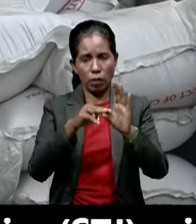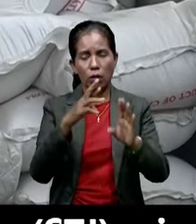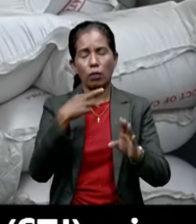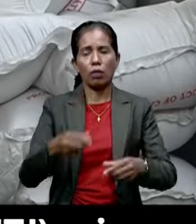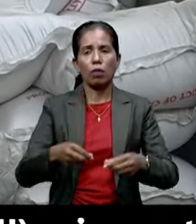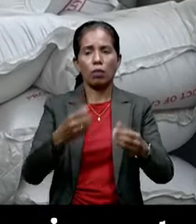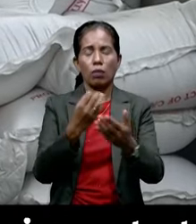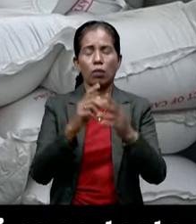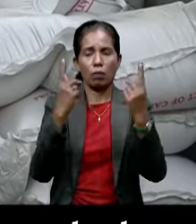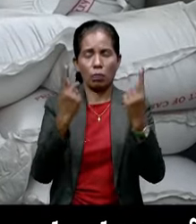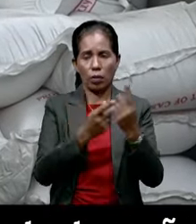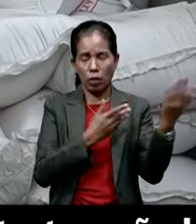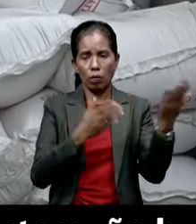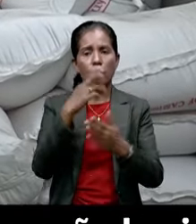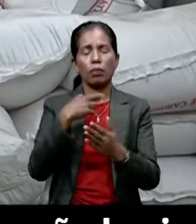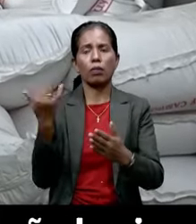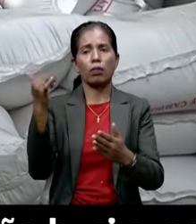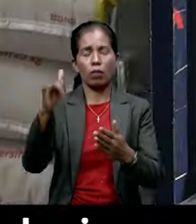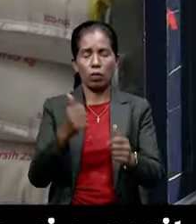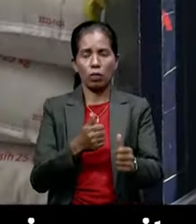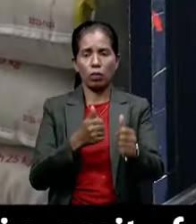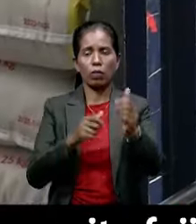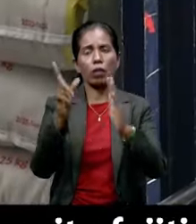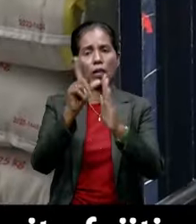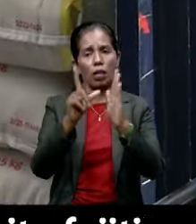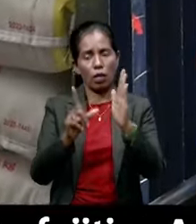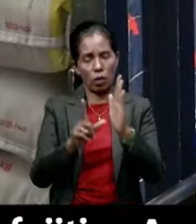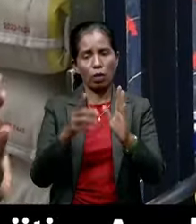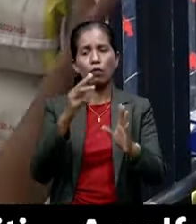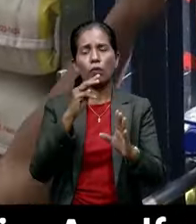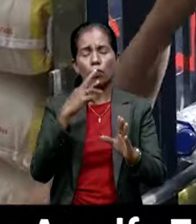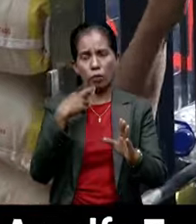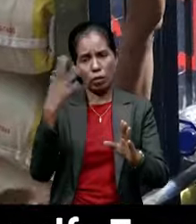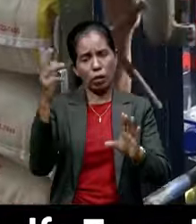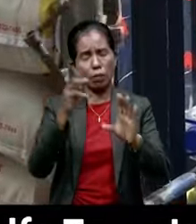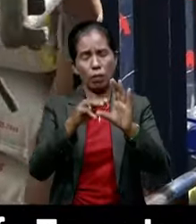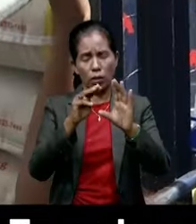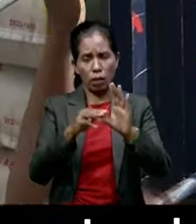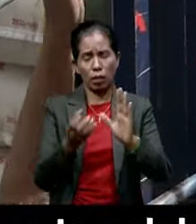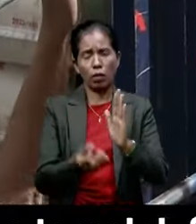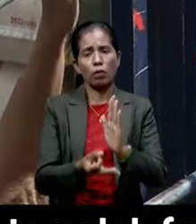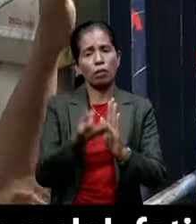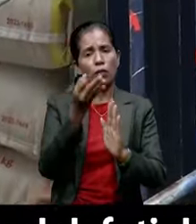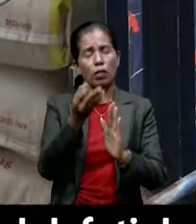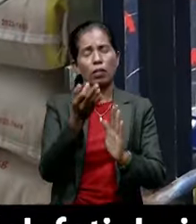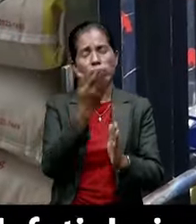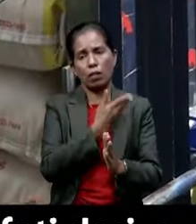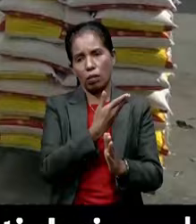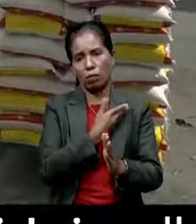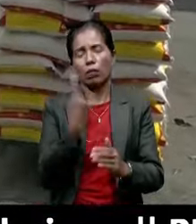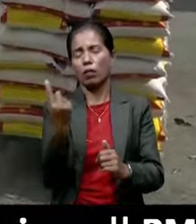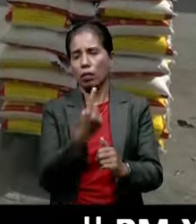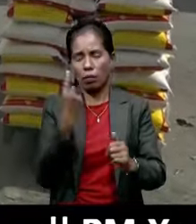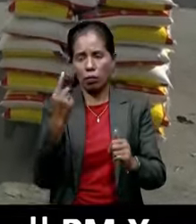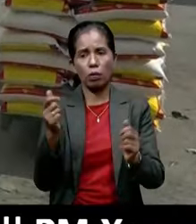subsídio da companhia importador Balon, mas vê tuir tabela, preço Fosse e Mercado, Dadaune, Fosse o quilogramo Ronolo, nebe antes ne o Folha em Dólar